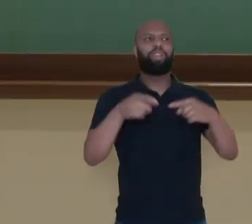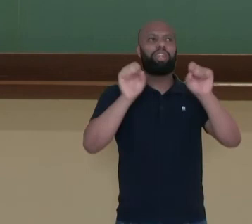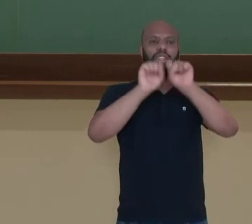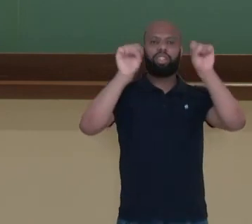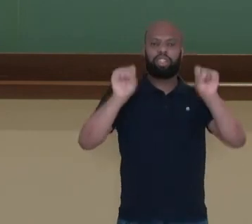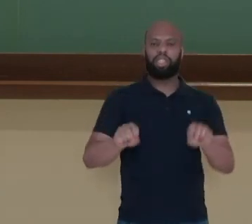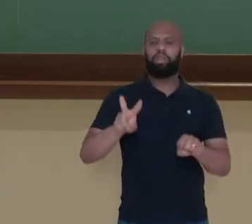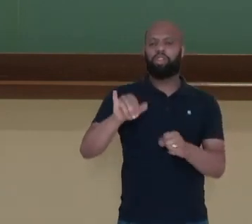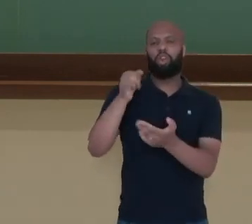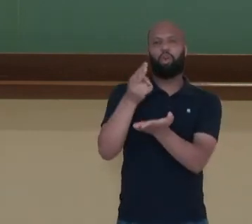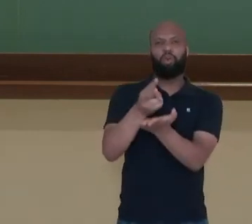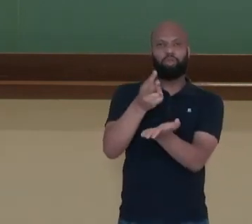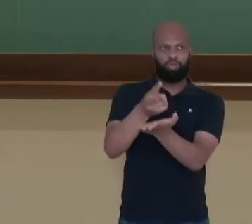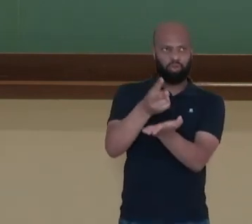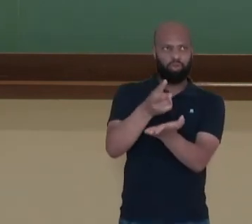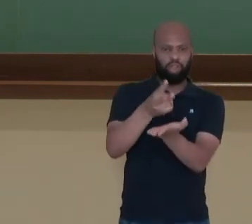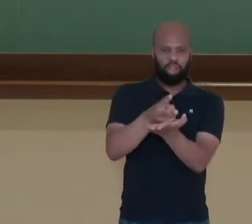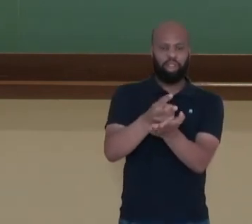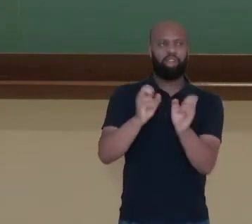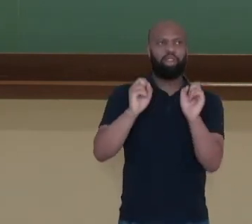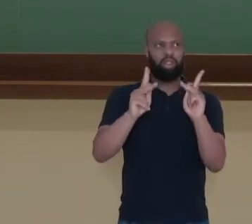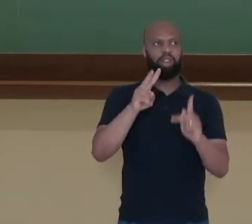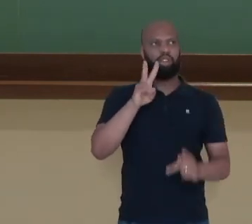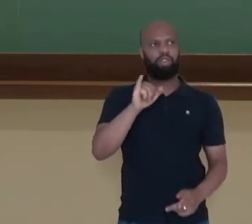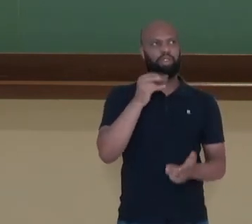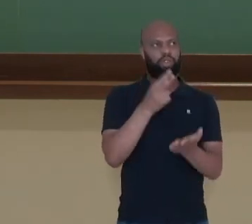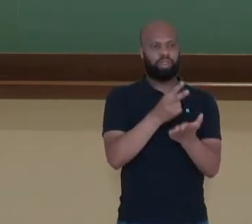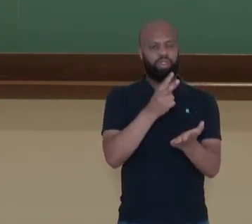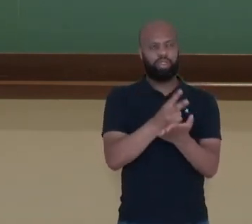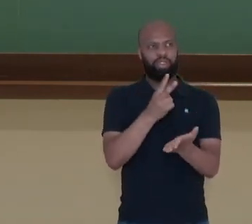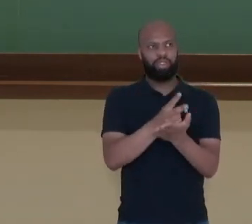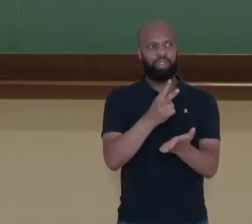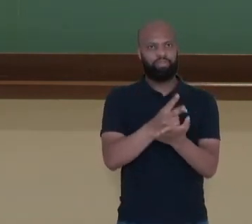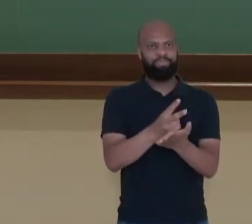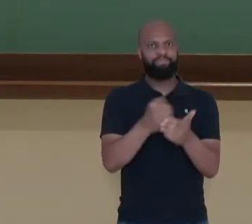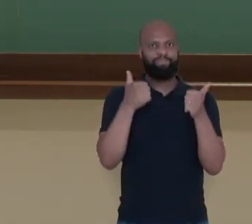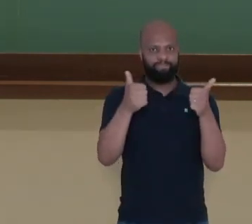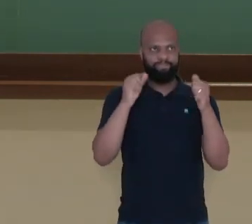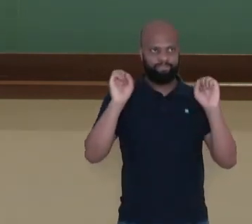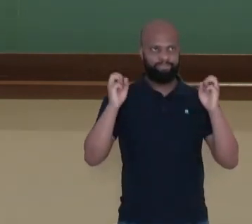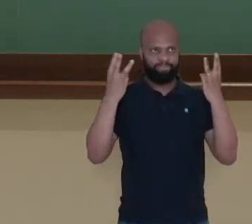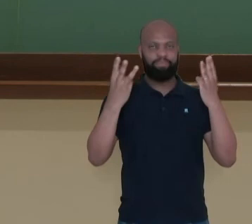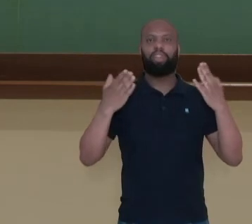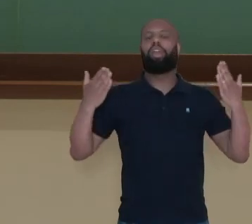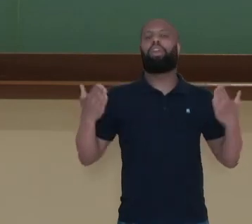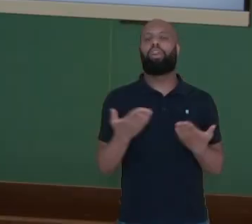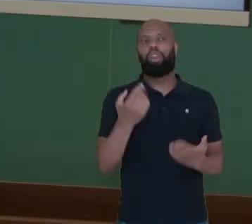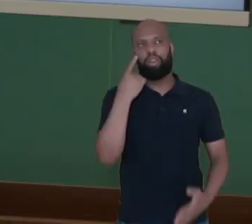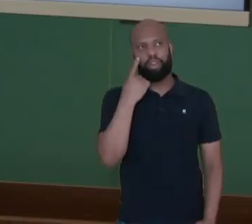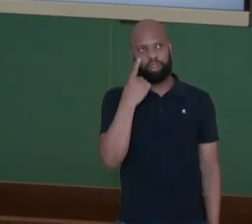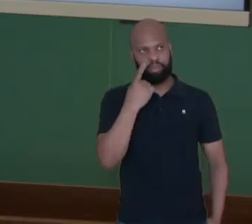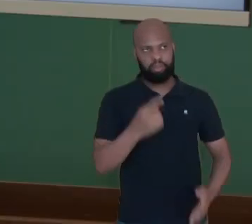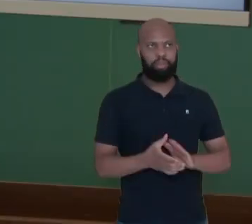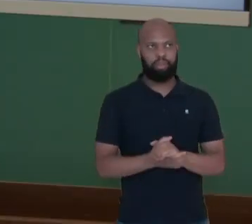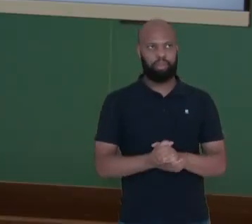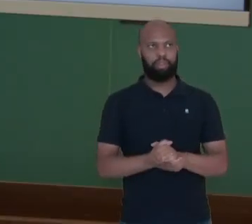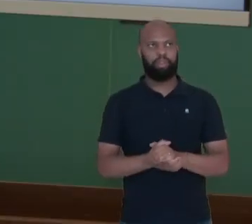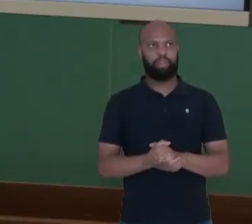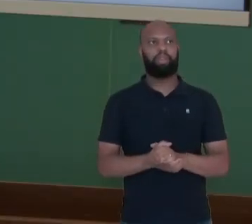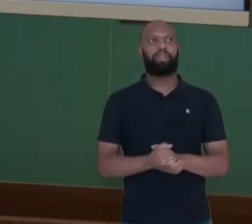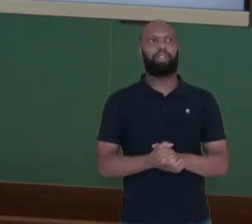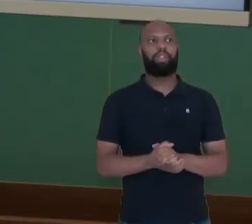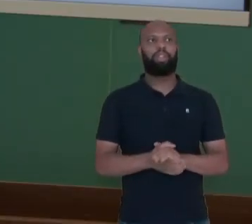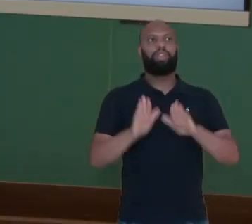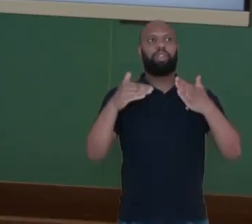é conservativo, querido. Ele é conservativo, então tá show de bola. Então é o seguinte, vamos